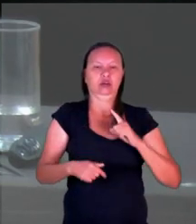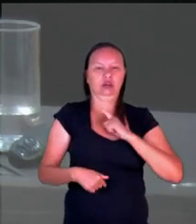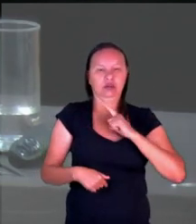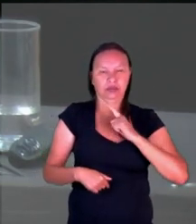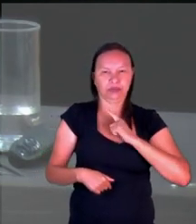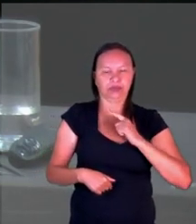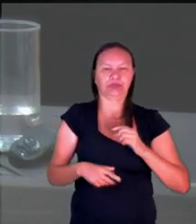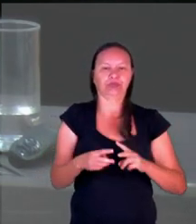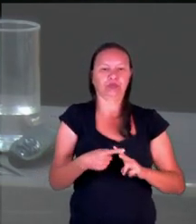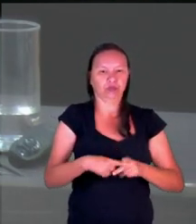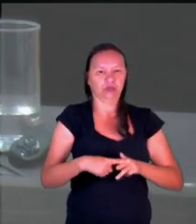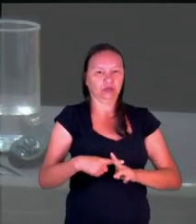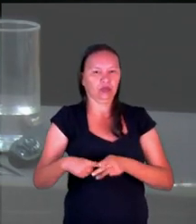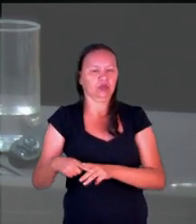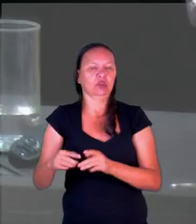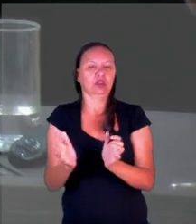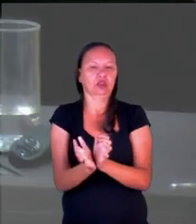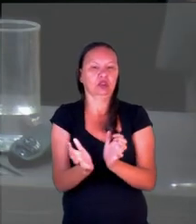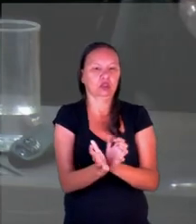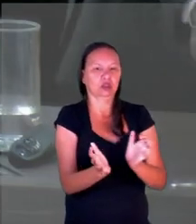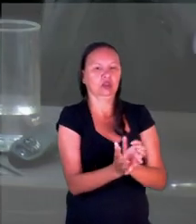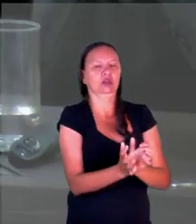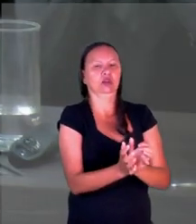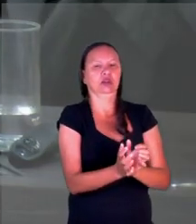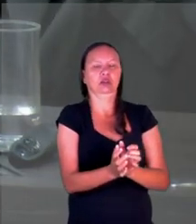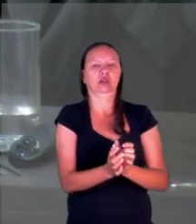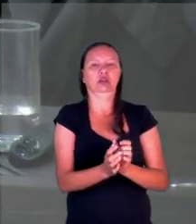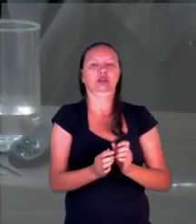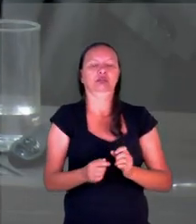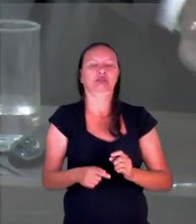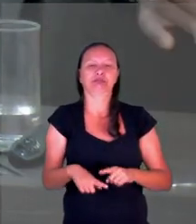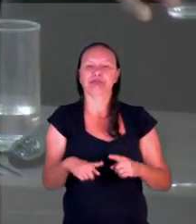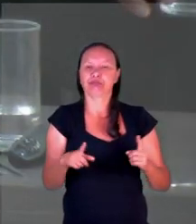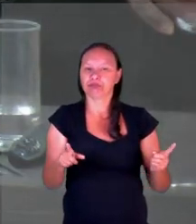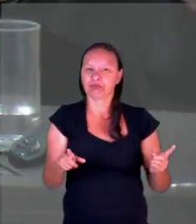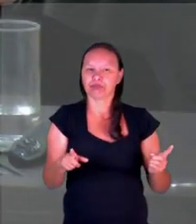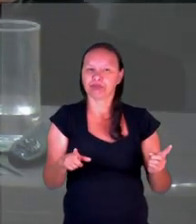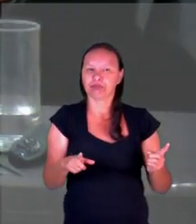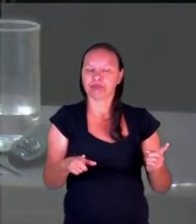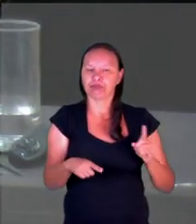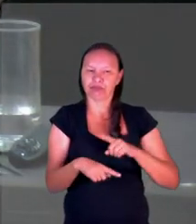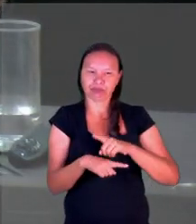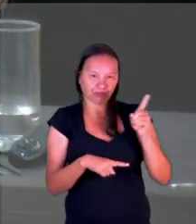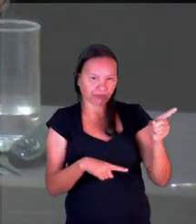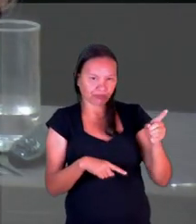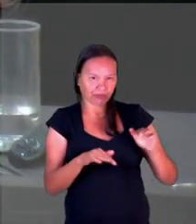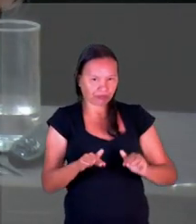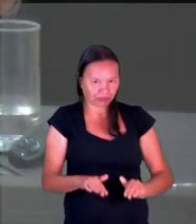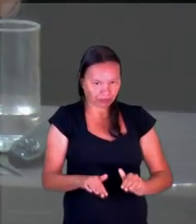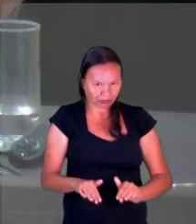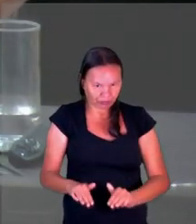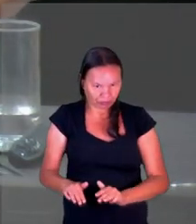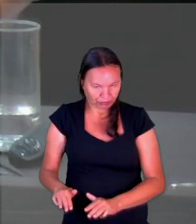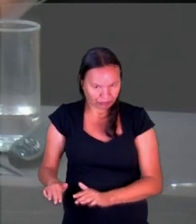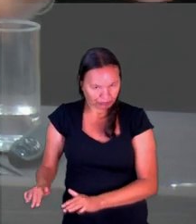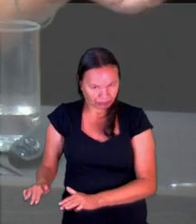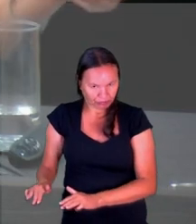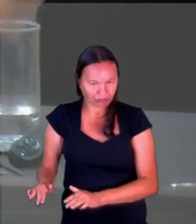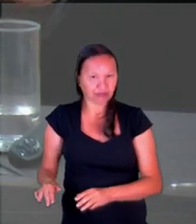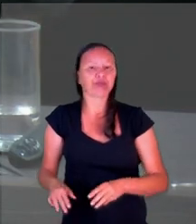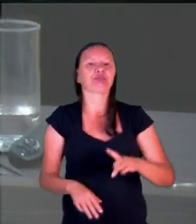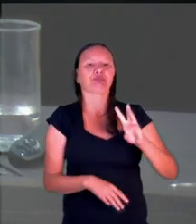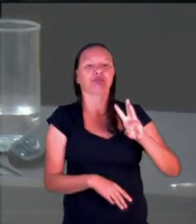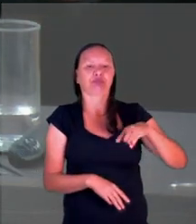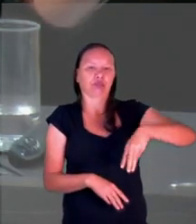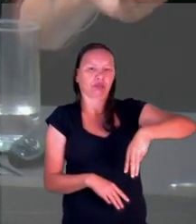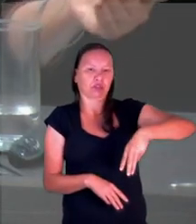consertada e com junta e acho que talvez partindo da questão da infância que eu compartilho com a colega Miriam também